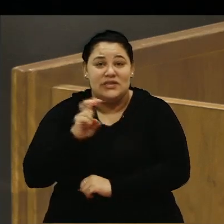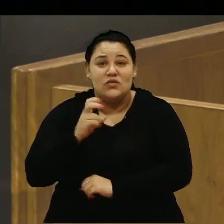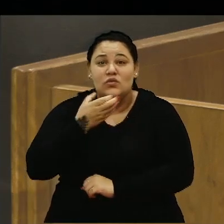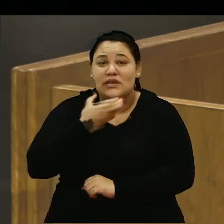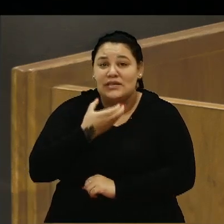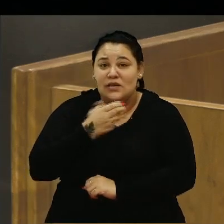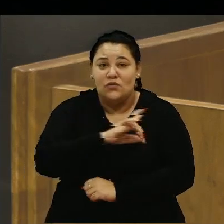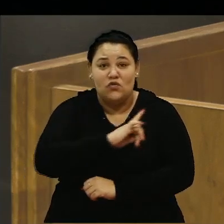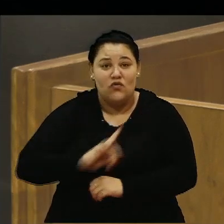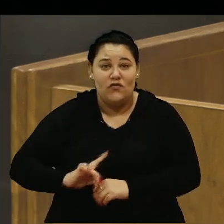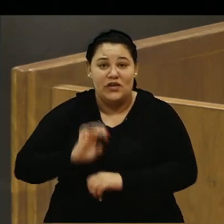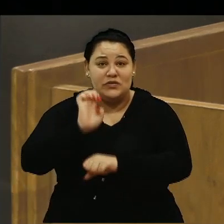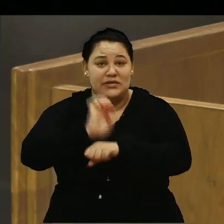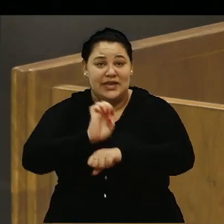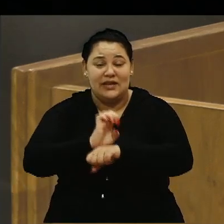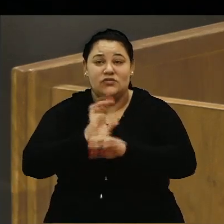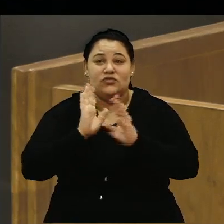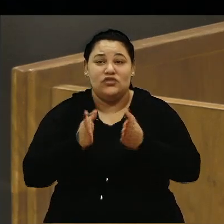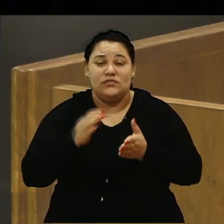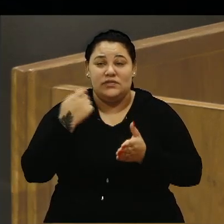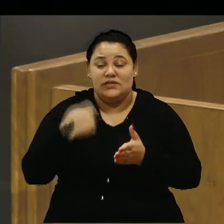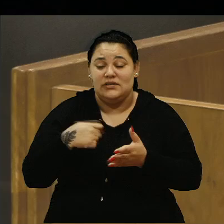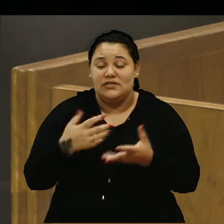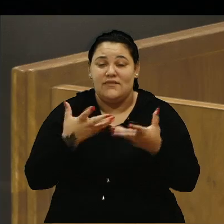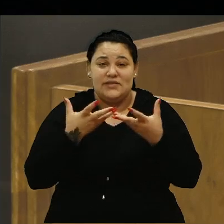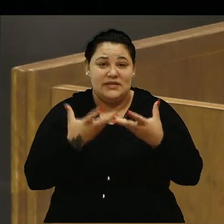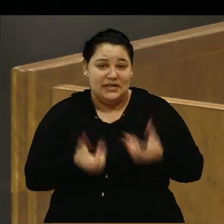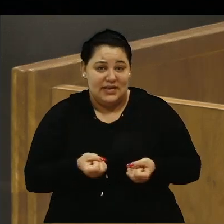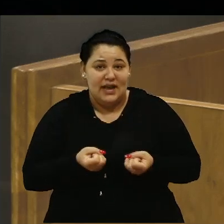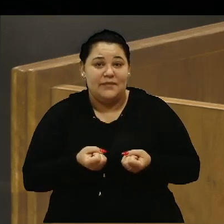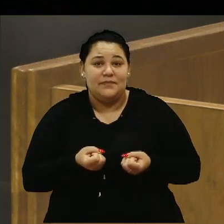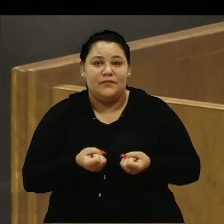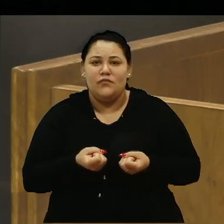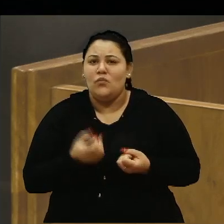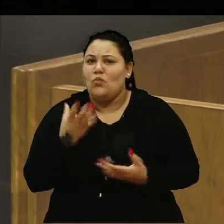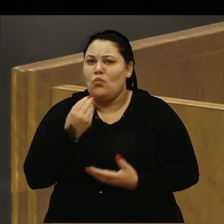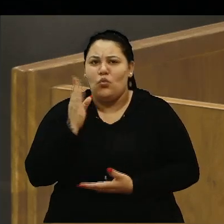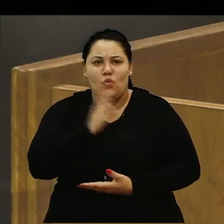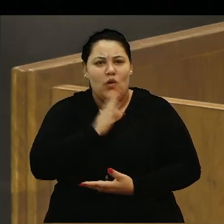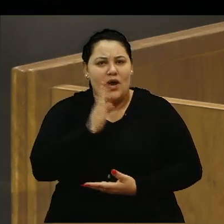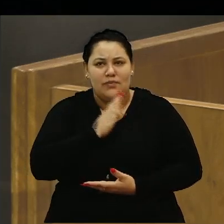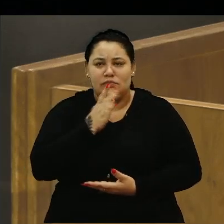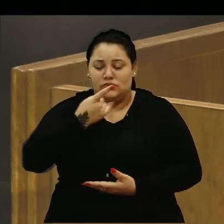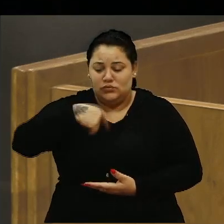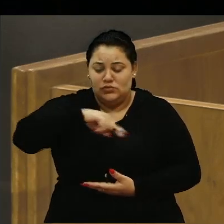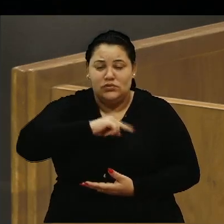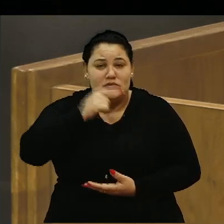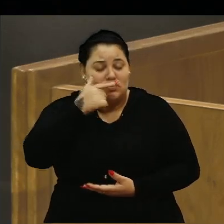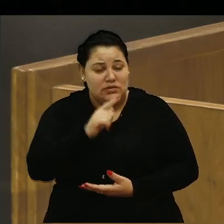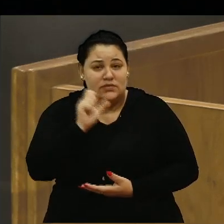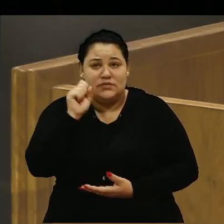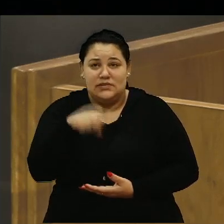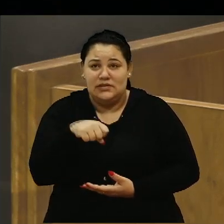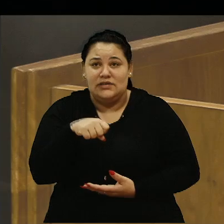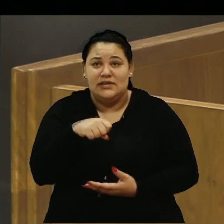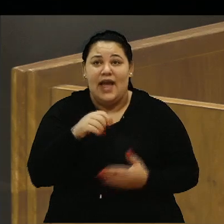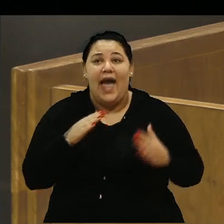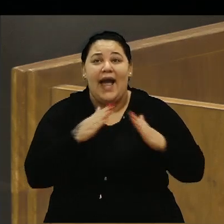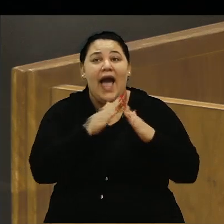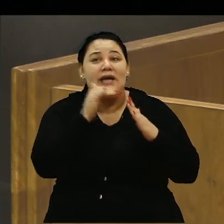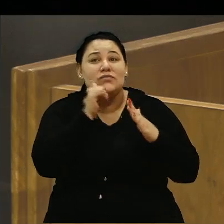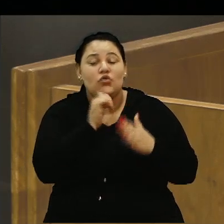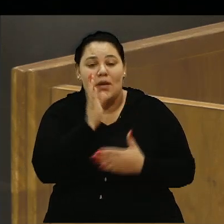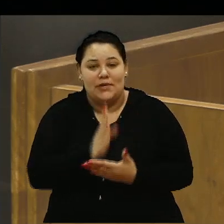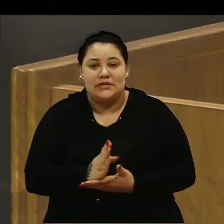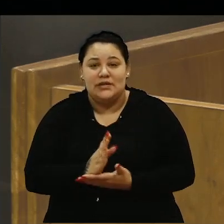do Estado tinha que aceitar, foi assim, rapidamente que nós conseguimos a Casa da Mulher Brasileira.